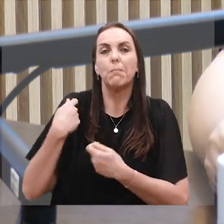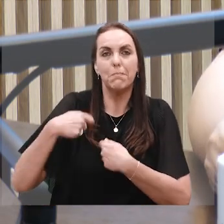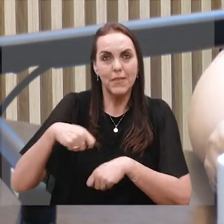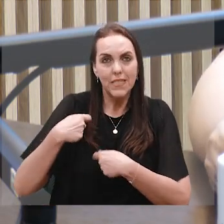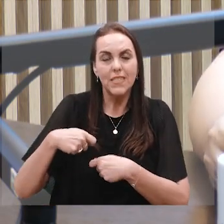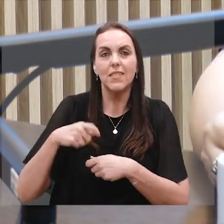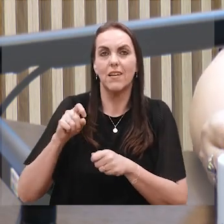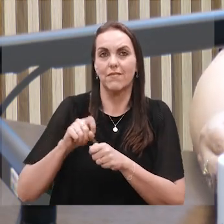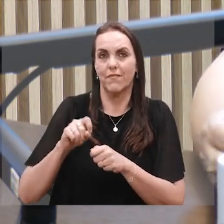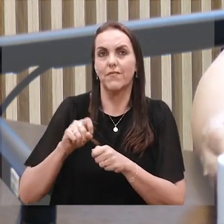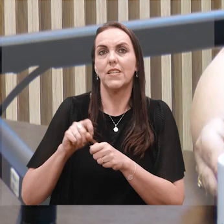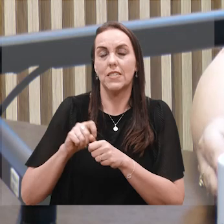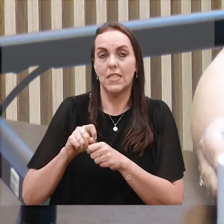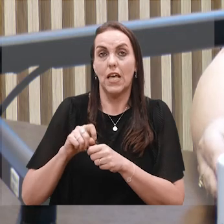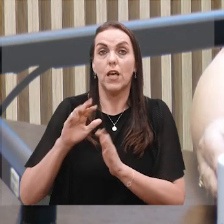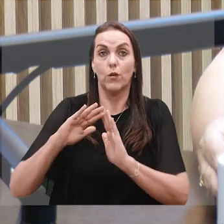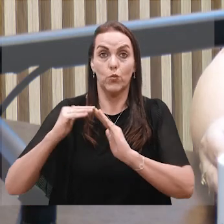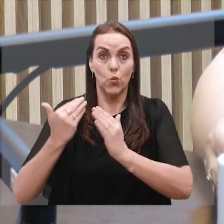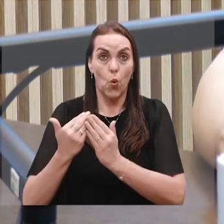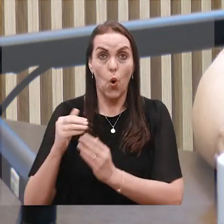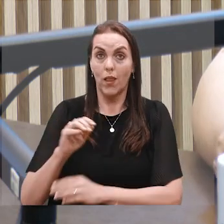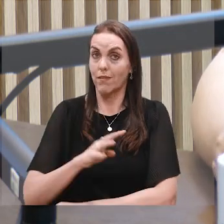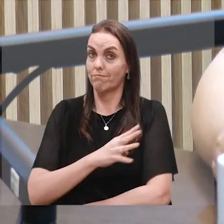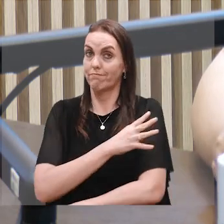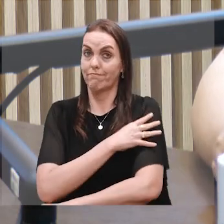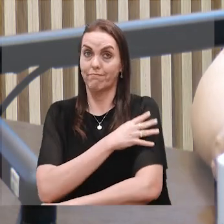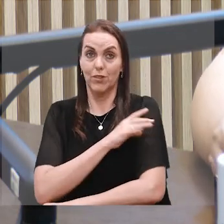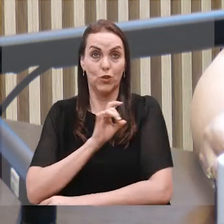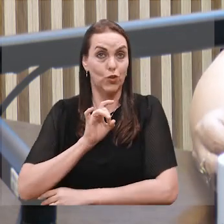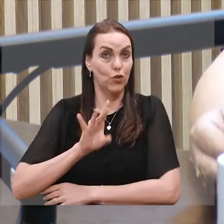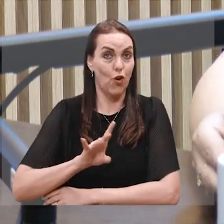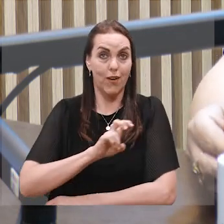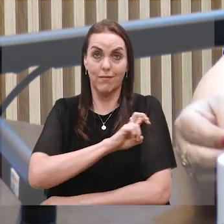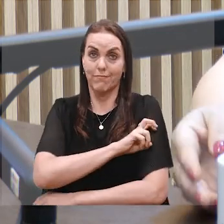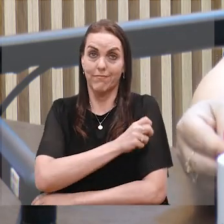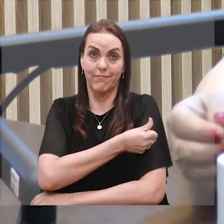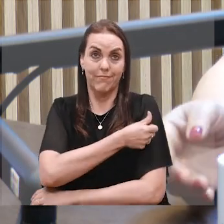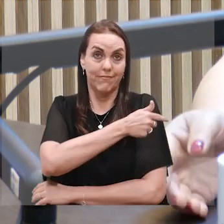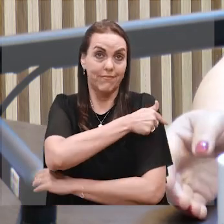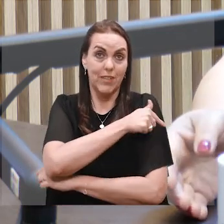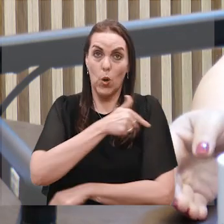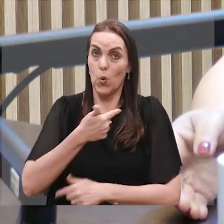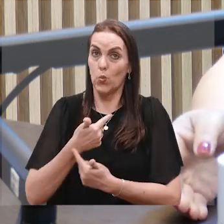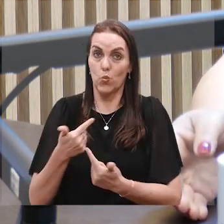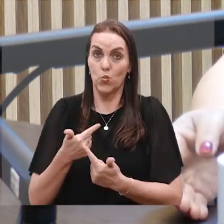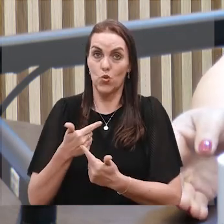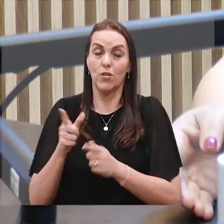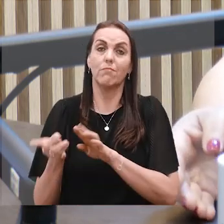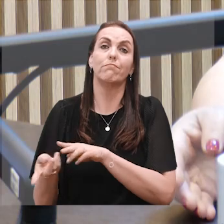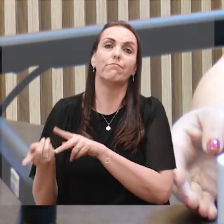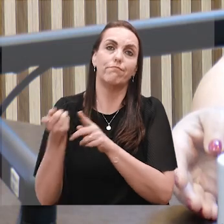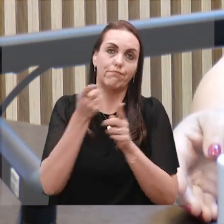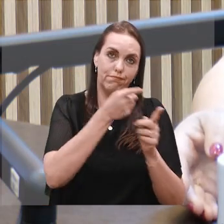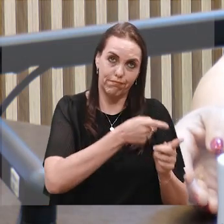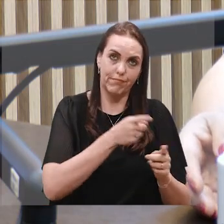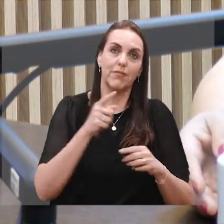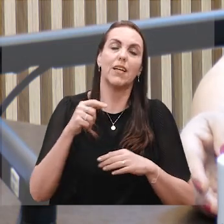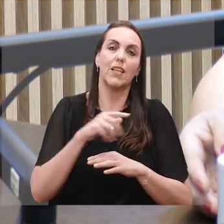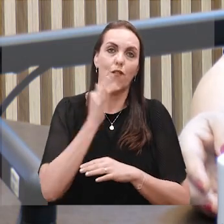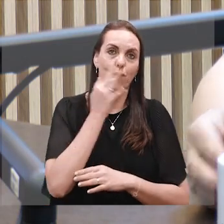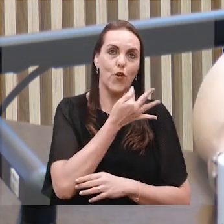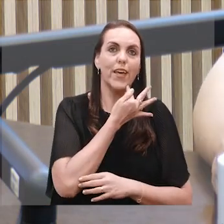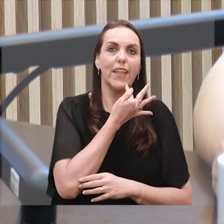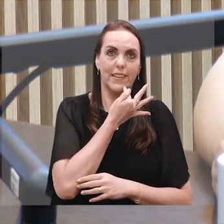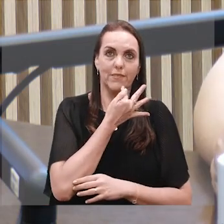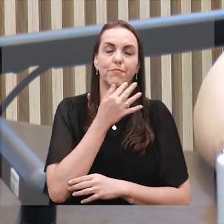precisava fazer, porque eu tinha a escola de lá, só ia até a 4ª série, a 5ª, a 6ª e a 7ª, eu tinha que ir para a escola José Generoso, que